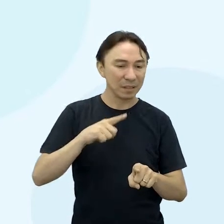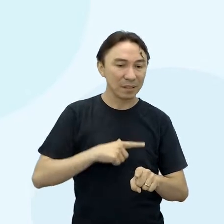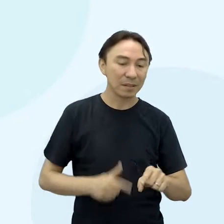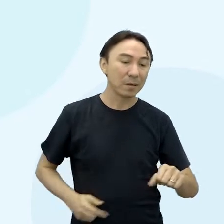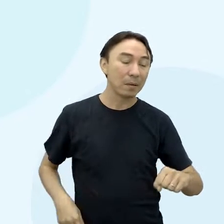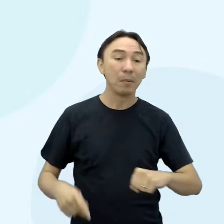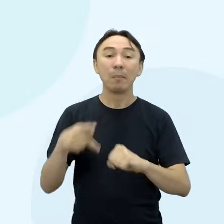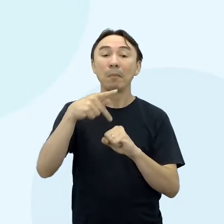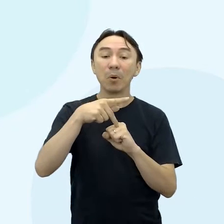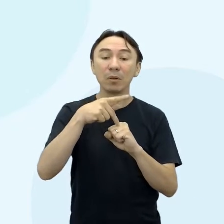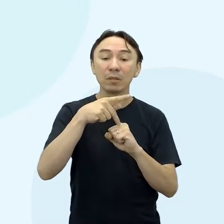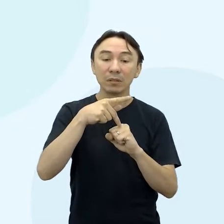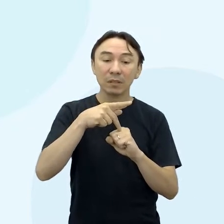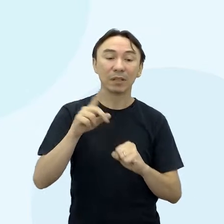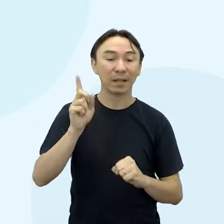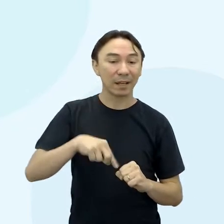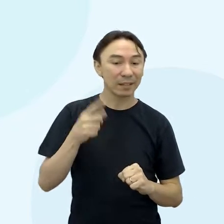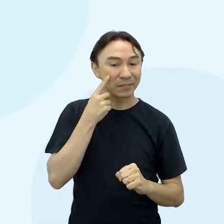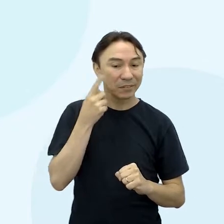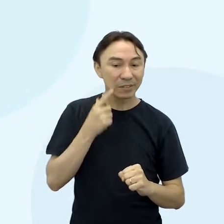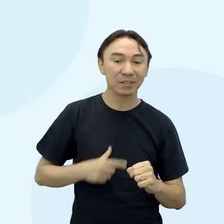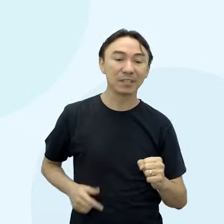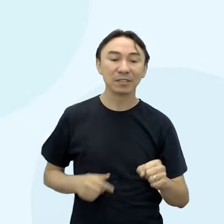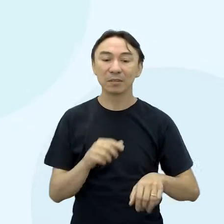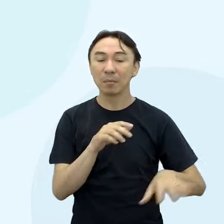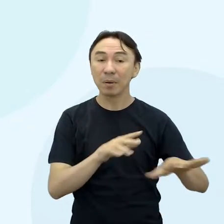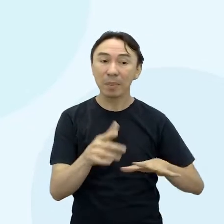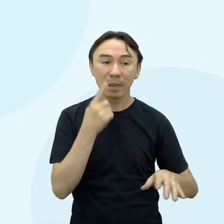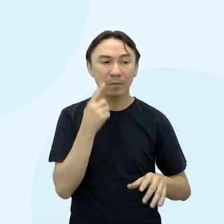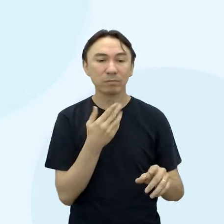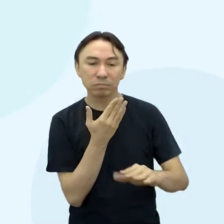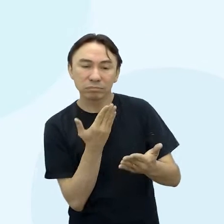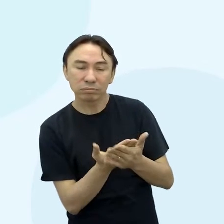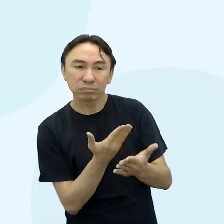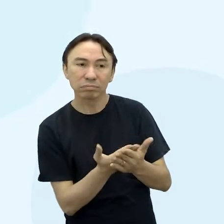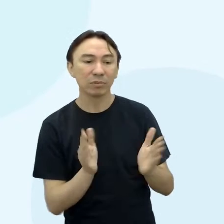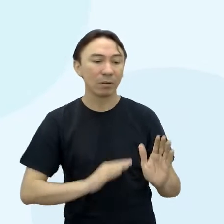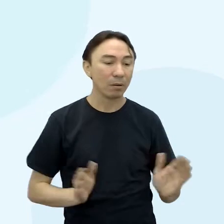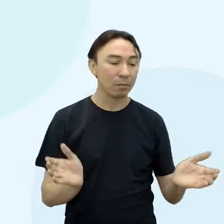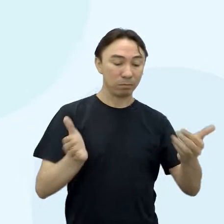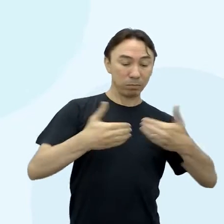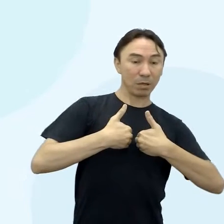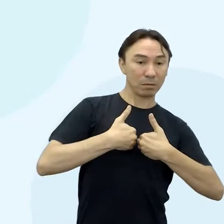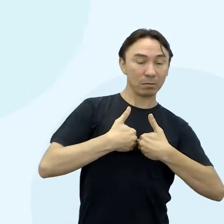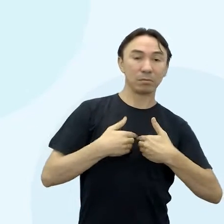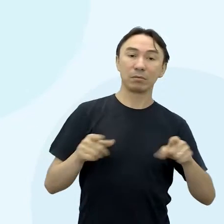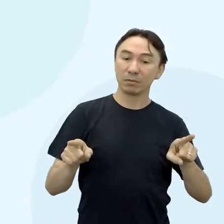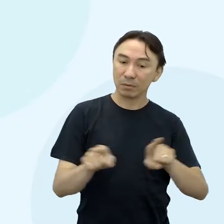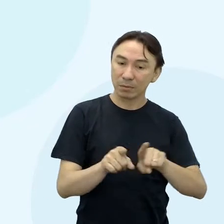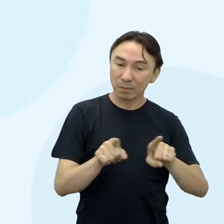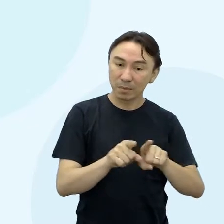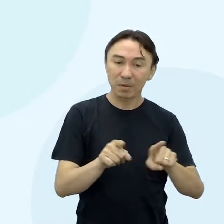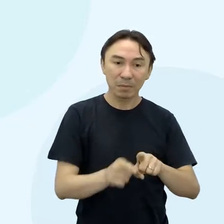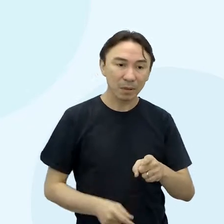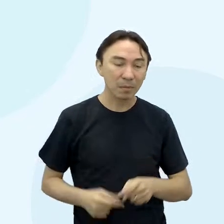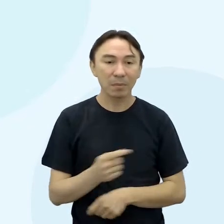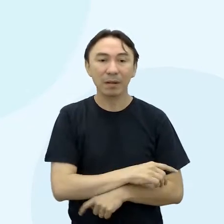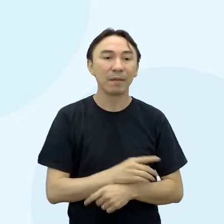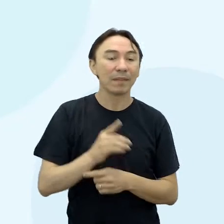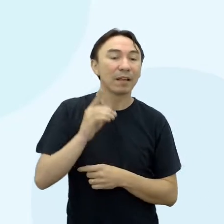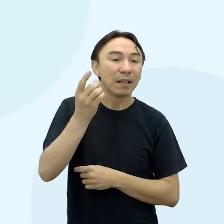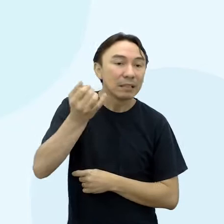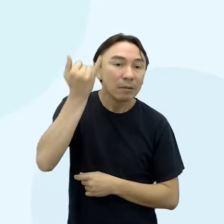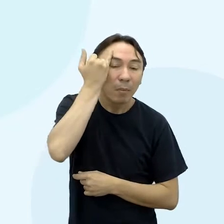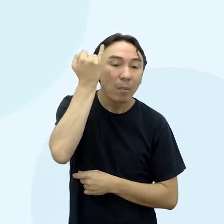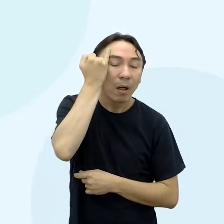e intervenção em análise do comportamento aplicada para autismo e deficiência intelectual. E há 11 anos ela atua na